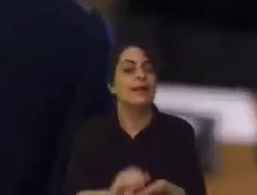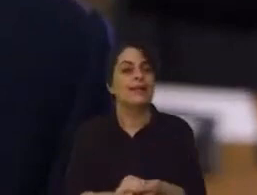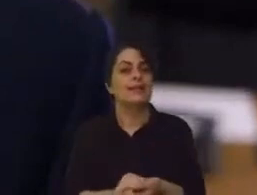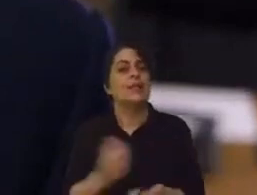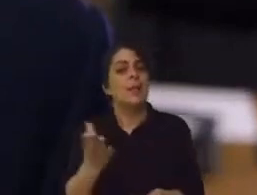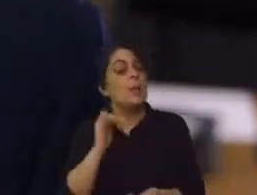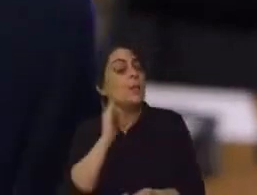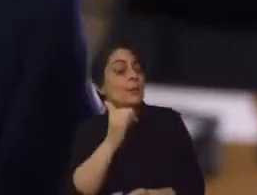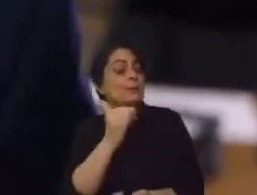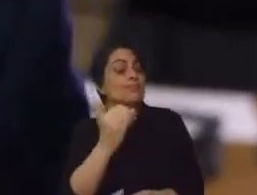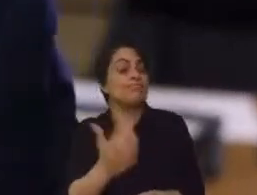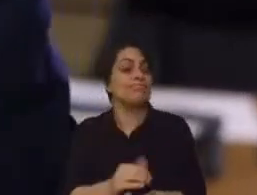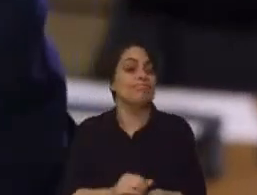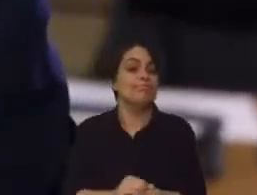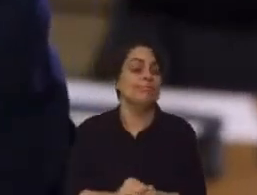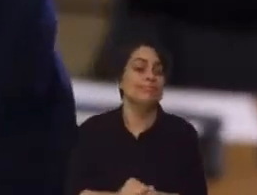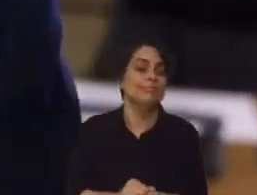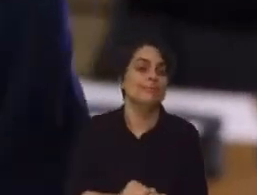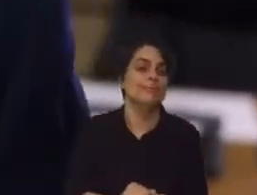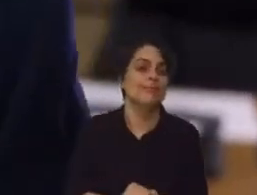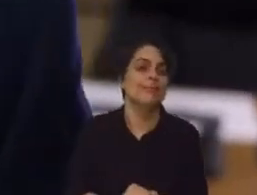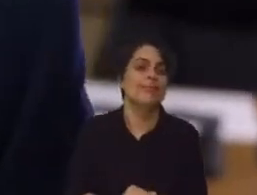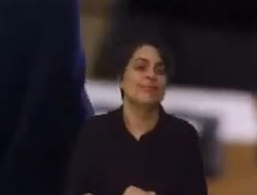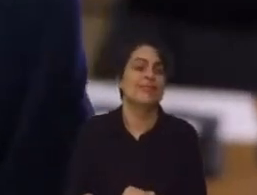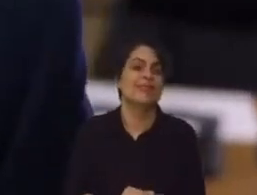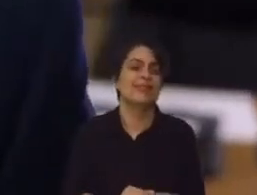seguinte. Eu entrei no sindicato em